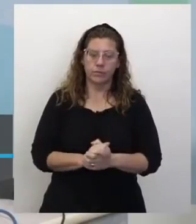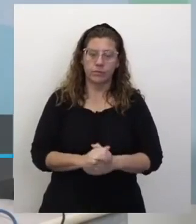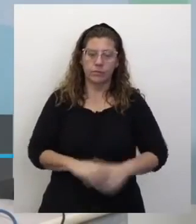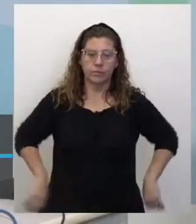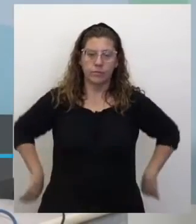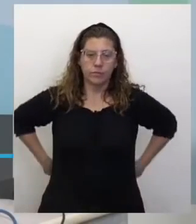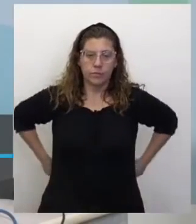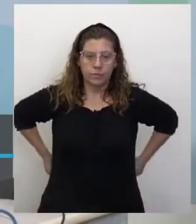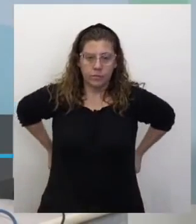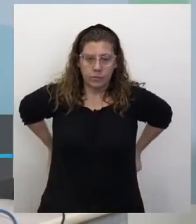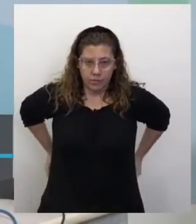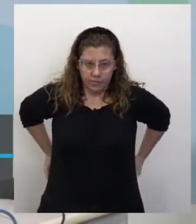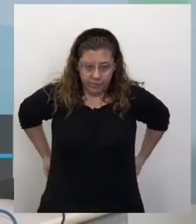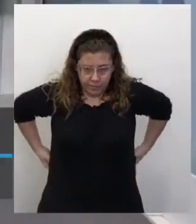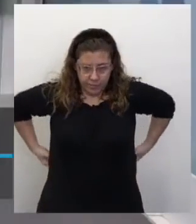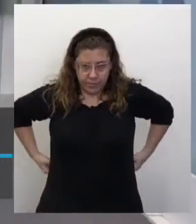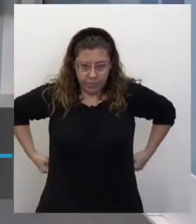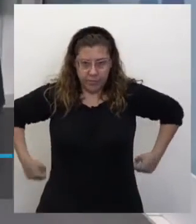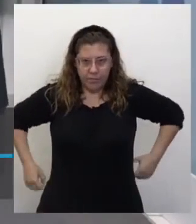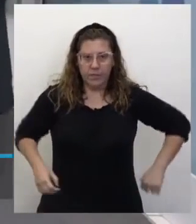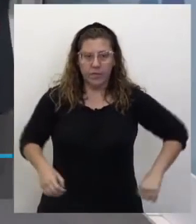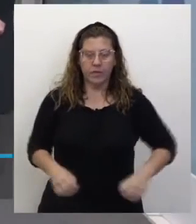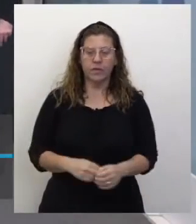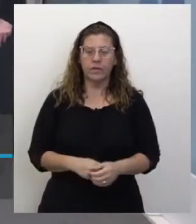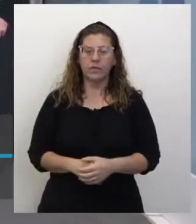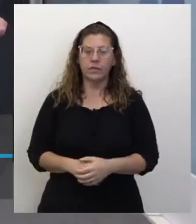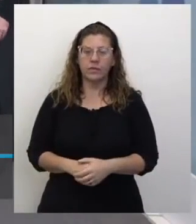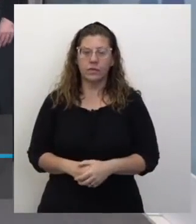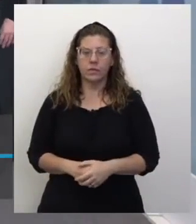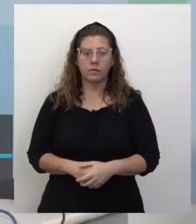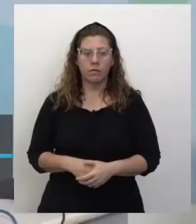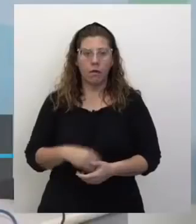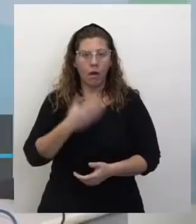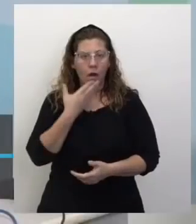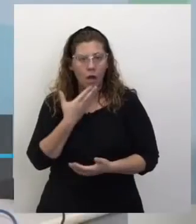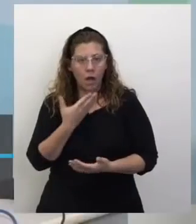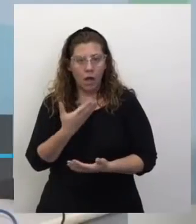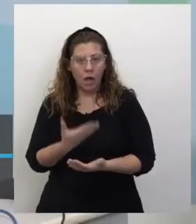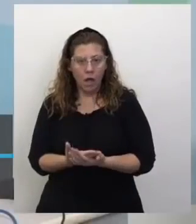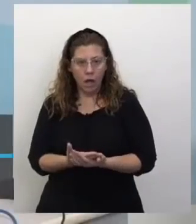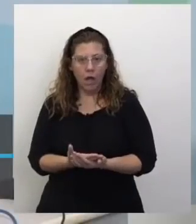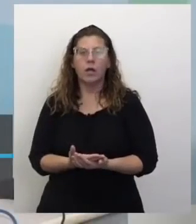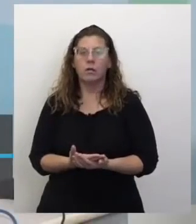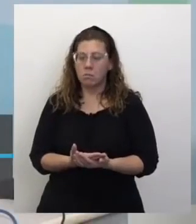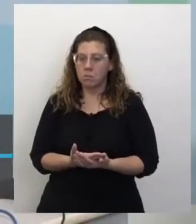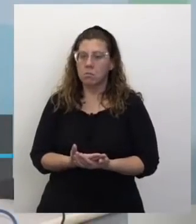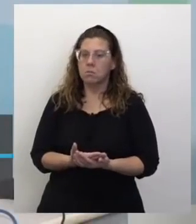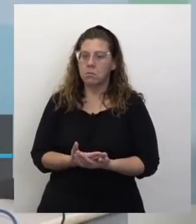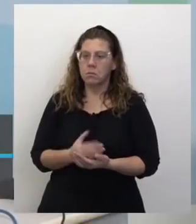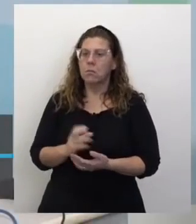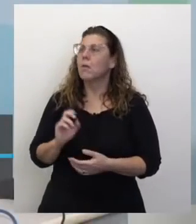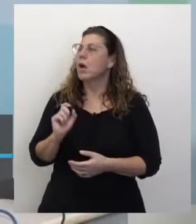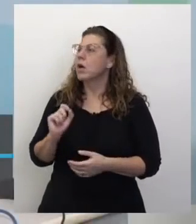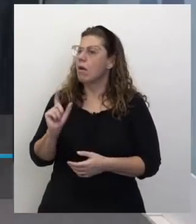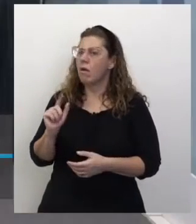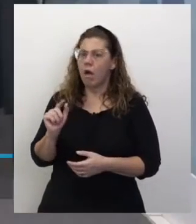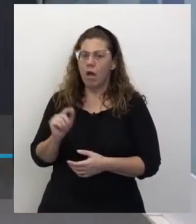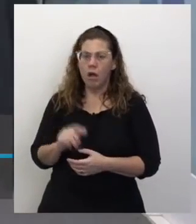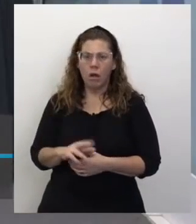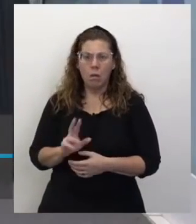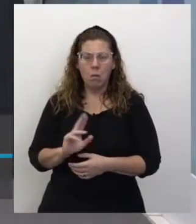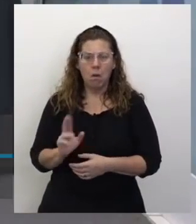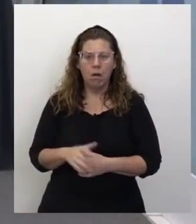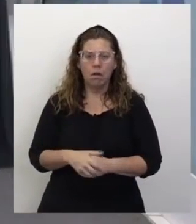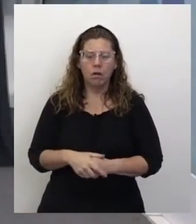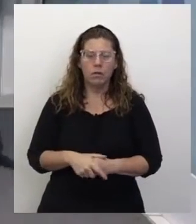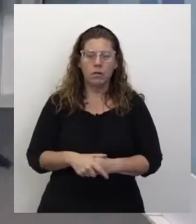troll face. Ok, the troll face em minha cara foi de espanto porque the troll face. Qual deles será o troll face, Ed? O troll face. O troll